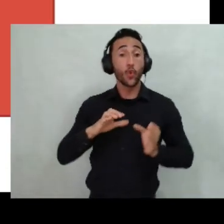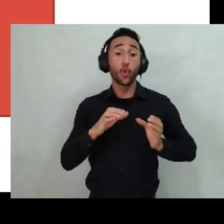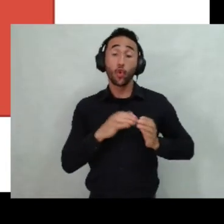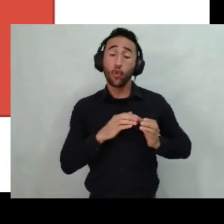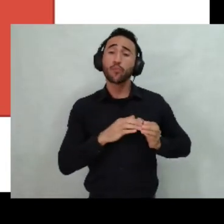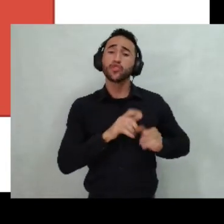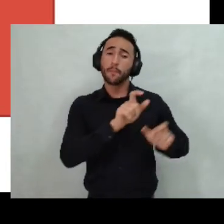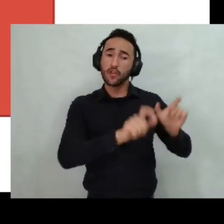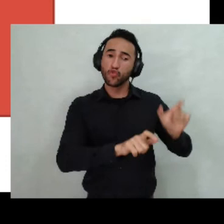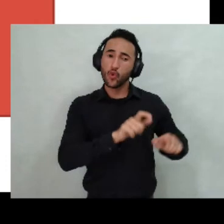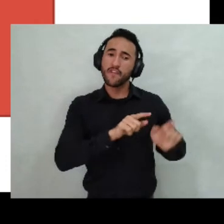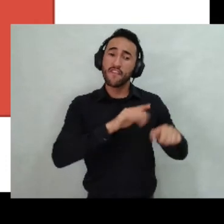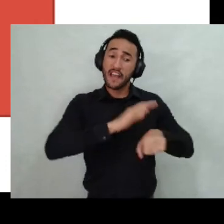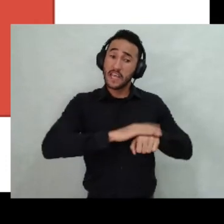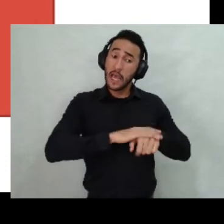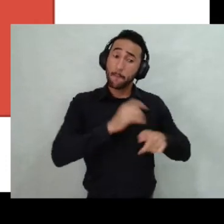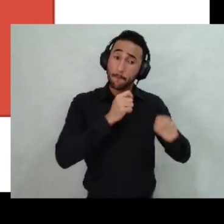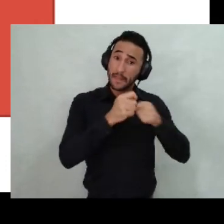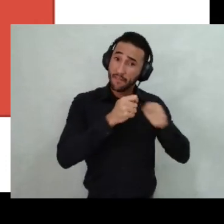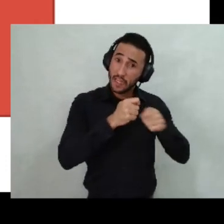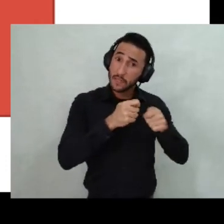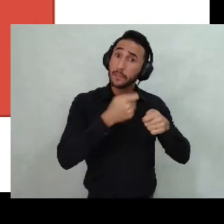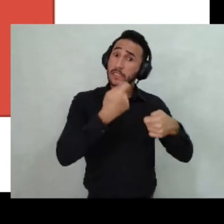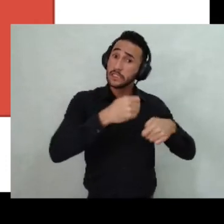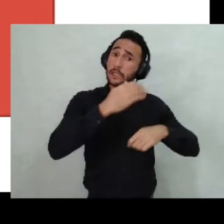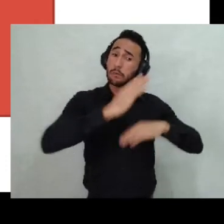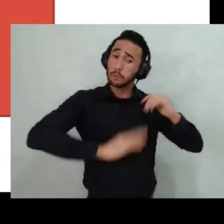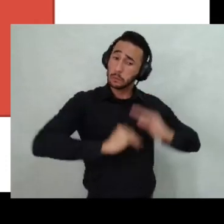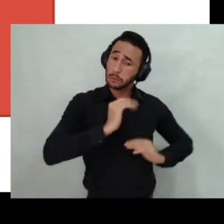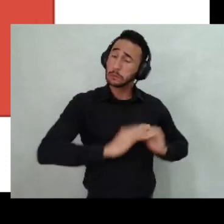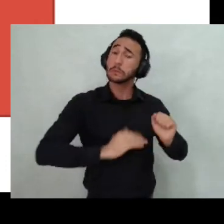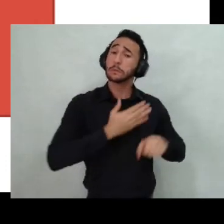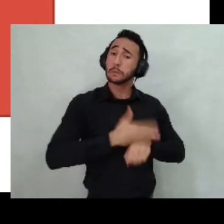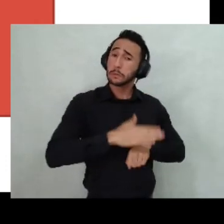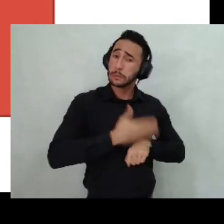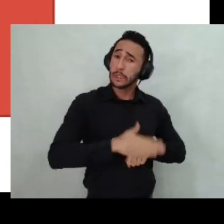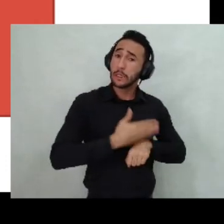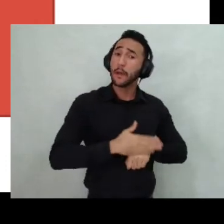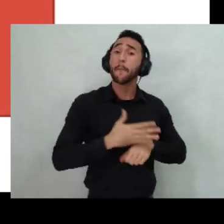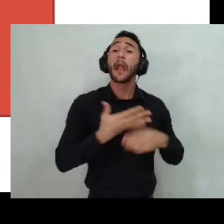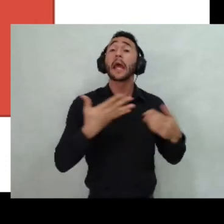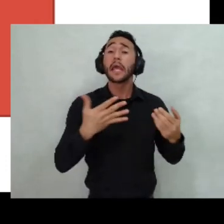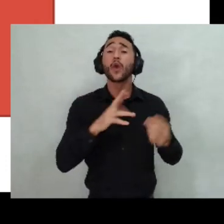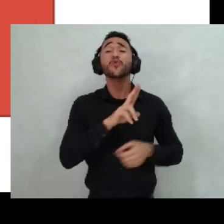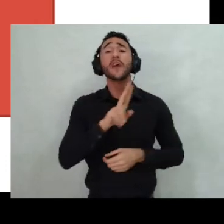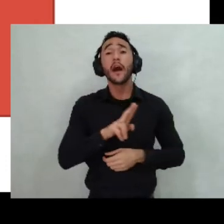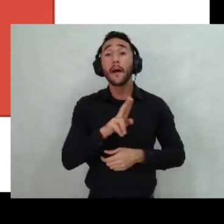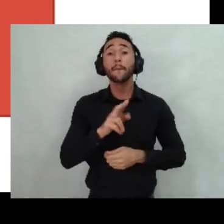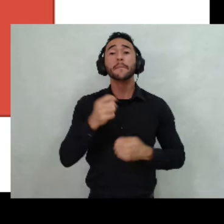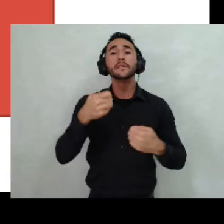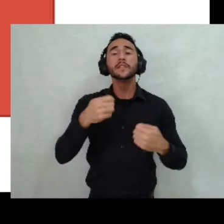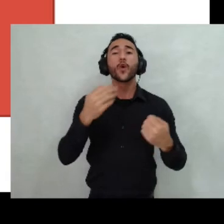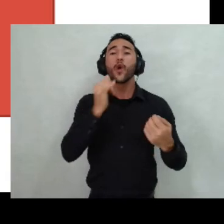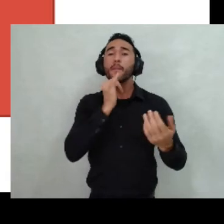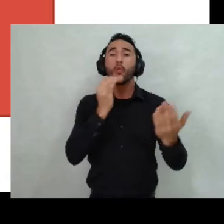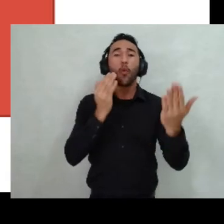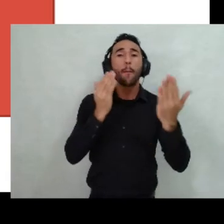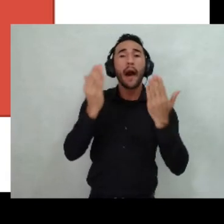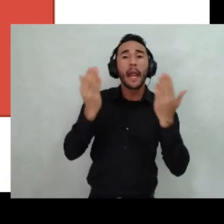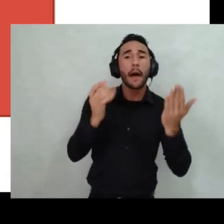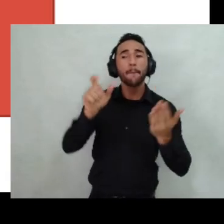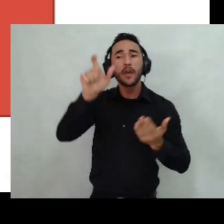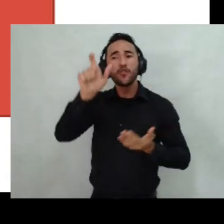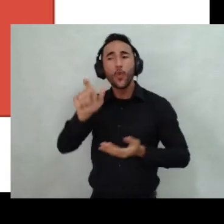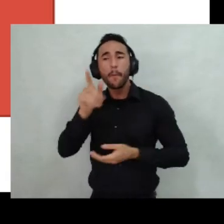feito num curto espaço de tempo. Para que eles são utilizados? Para comparação entre indivíduos reagentes, não reagentes,